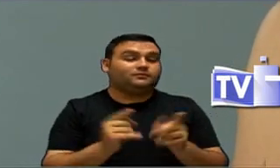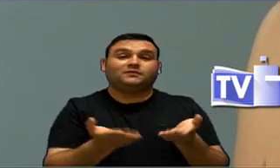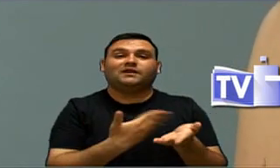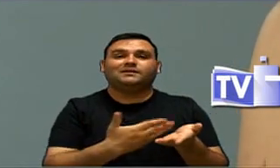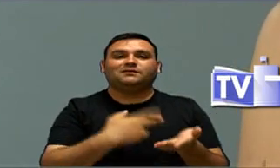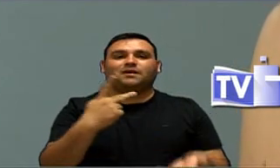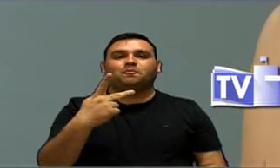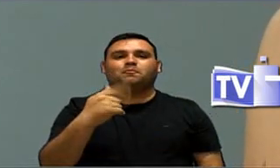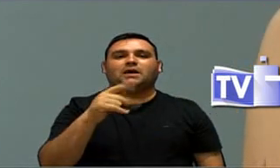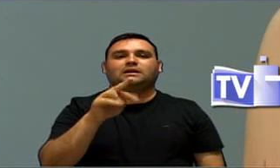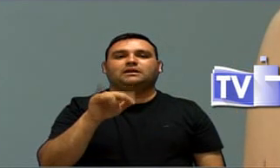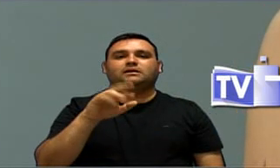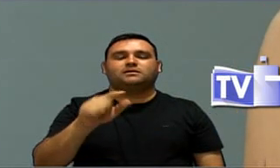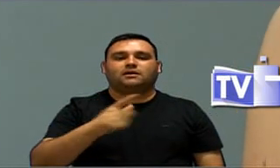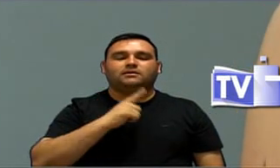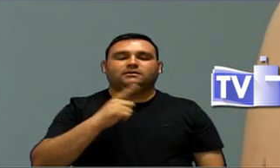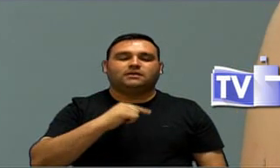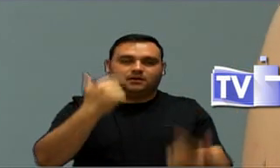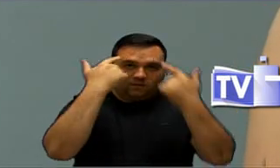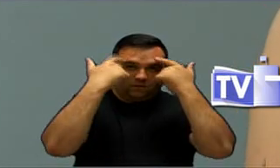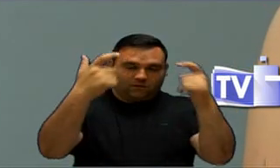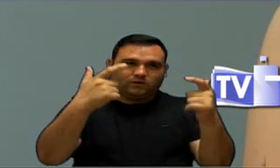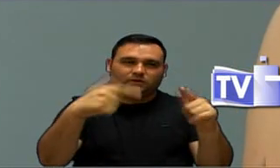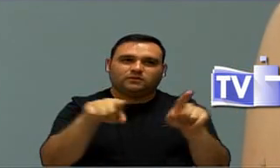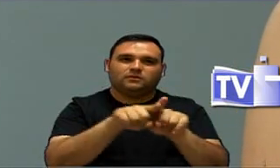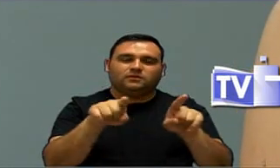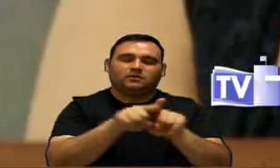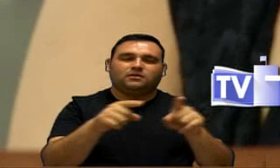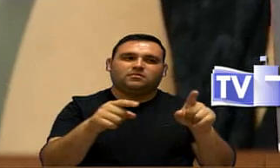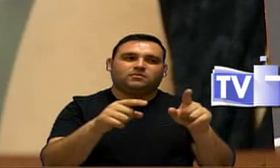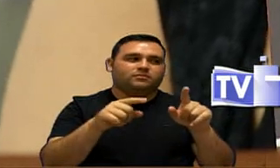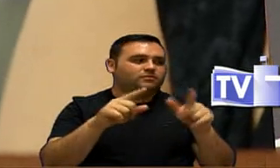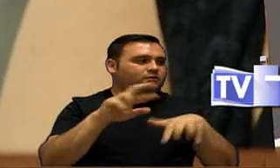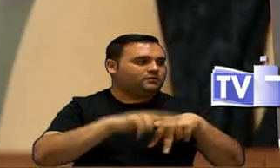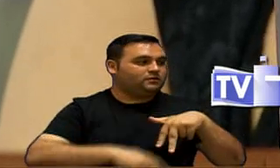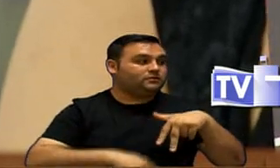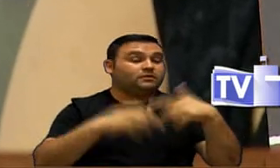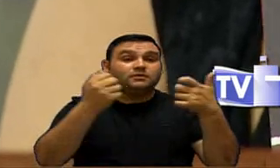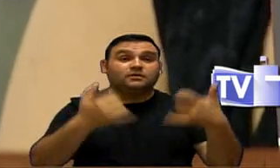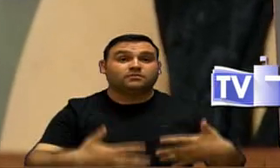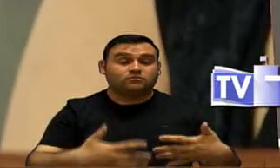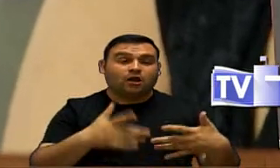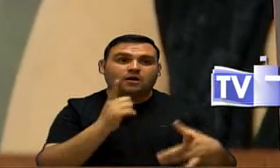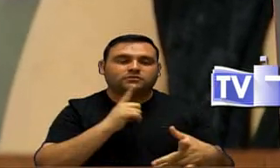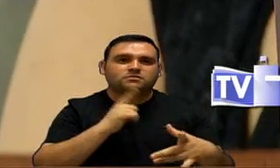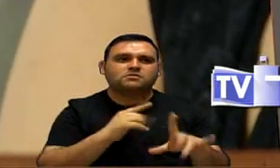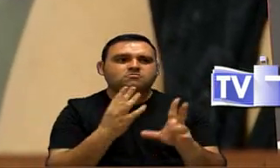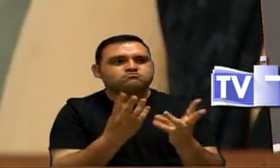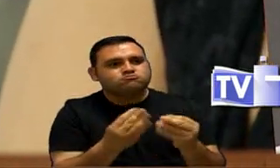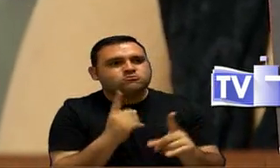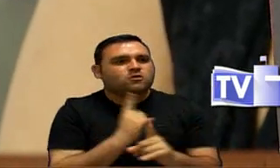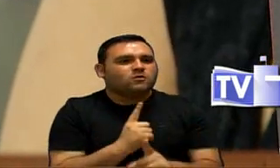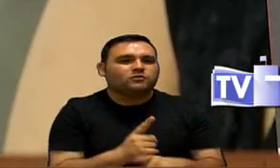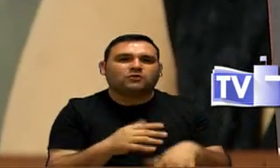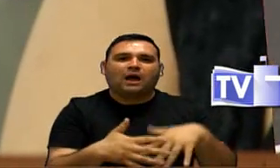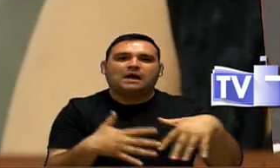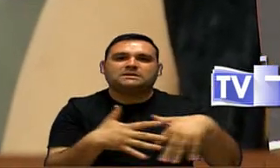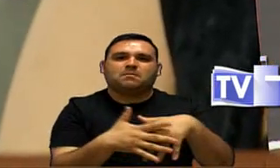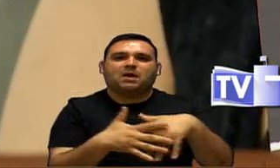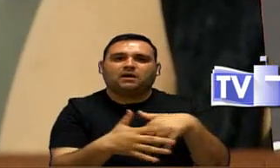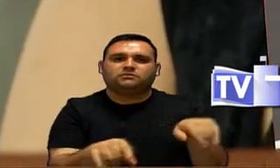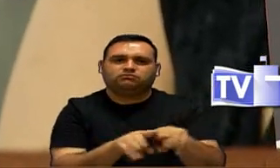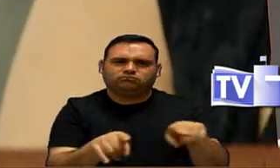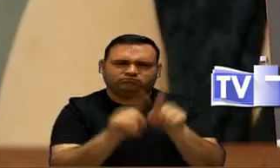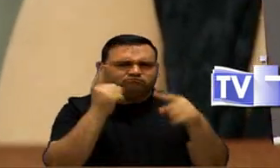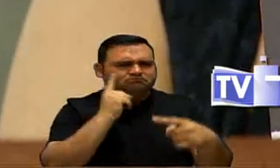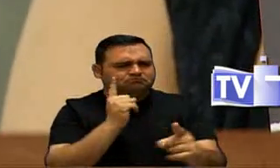da Patrícia sobre violência e gênero, esse aqui é um livro bem básico, no sentido de que a gente encontra bastante dado, bastante tabela mesmo, né? Para